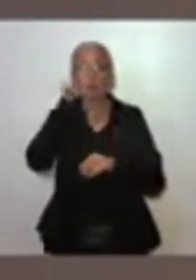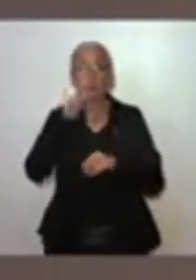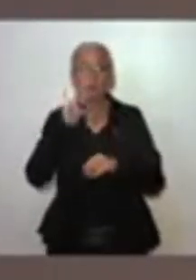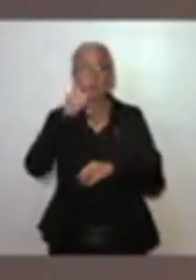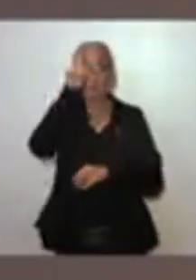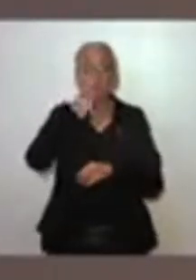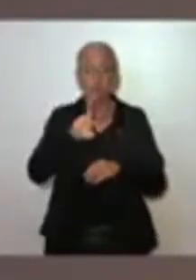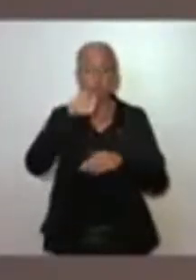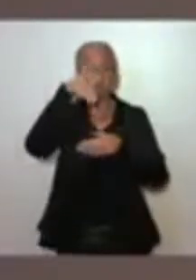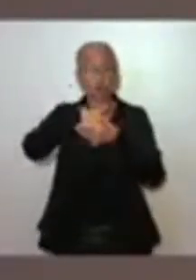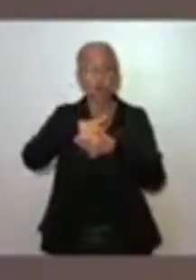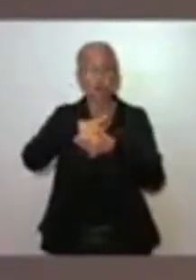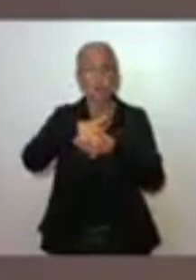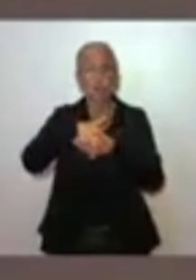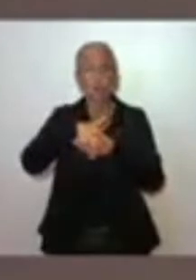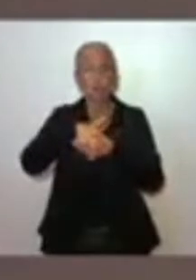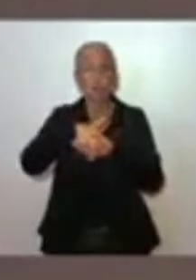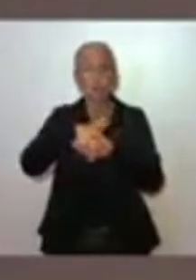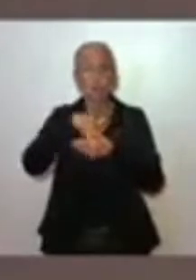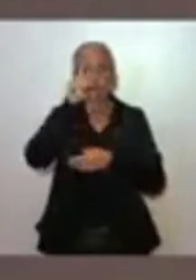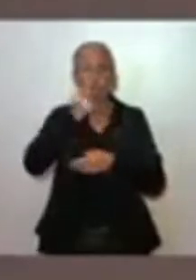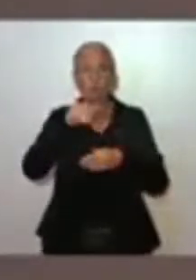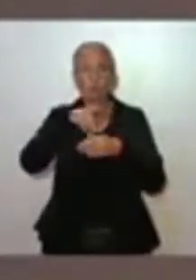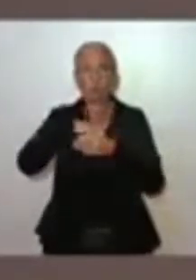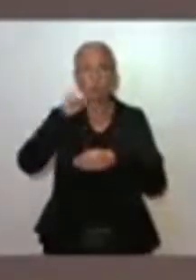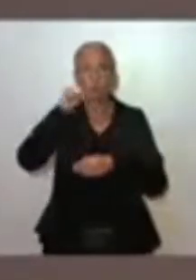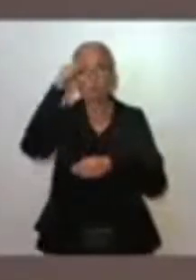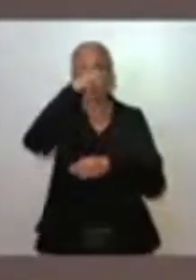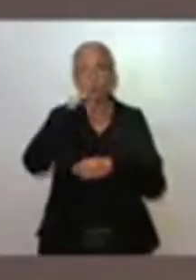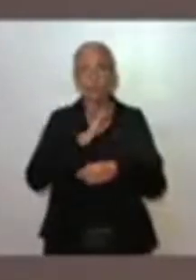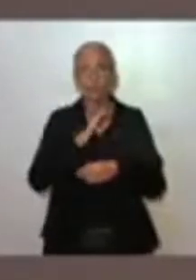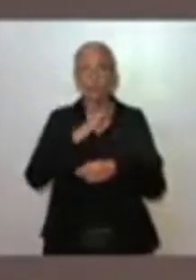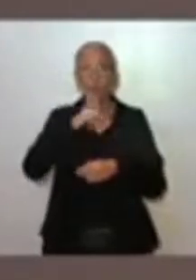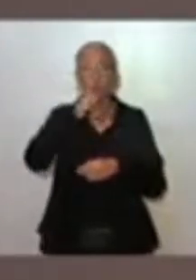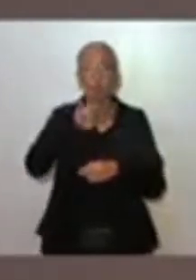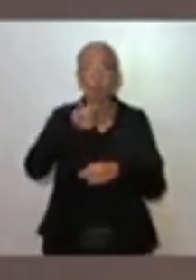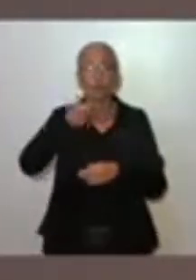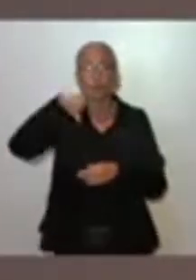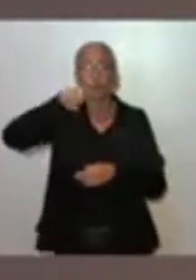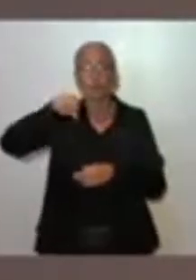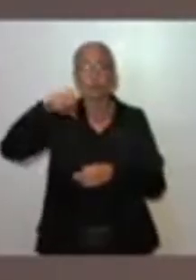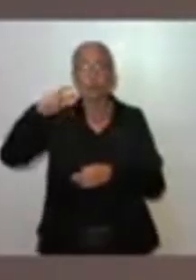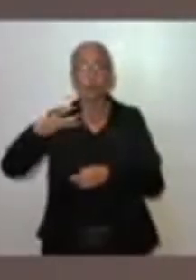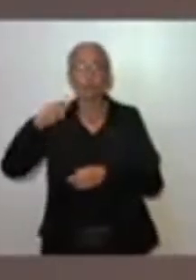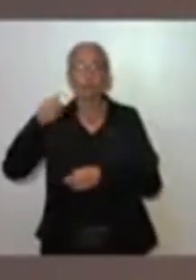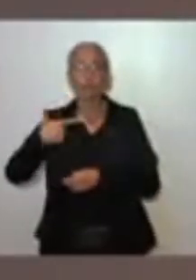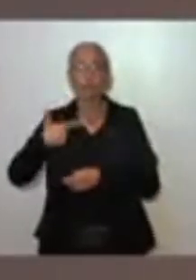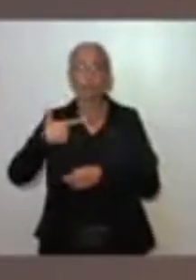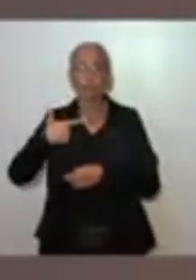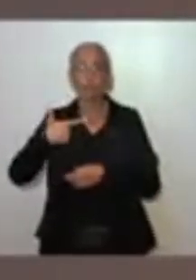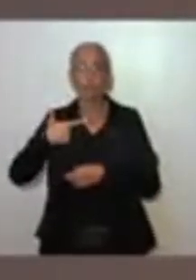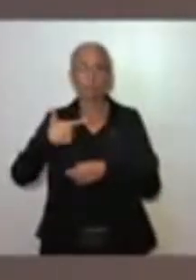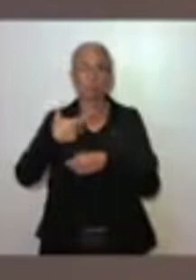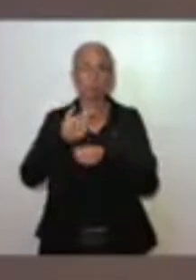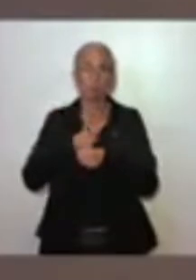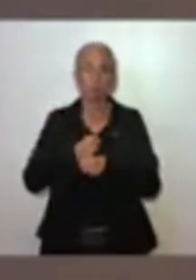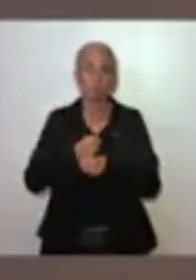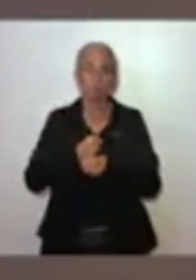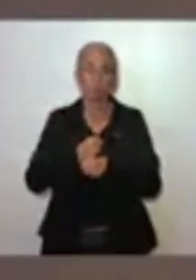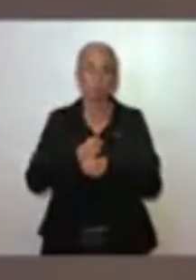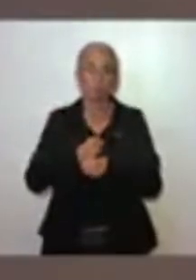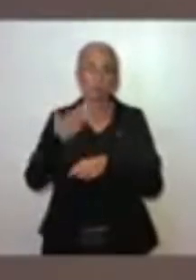de votar e de serem votadas no Brasil em 1932 portanto